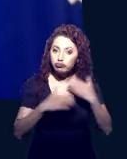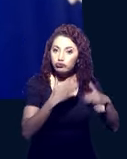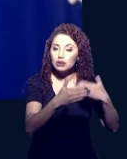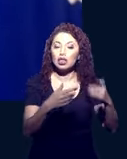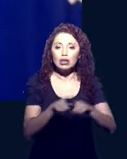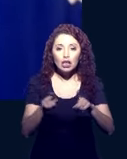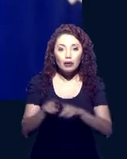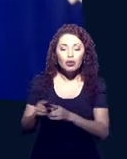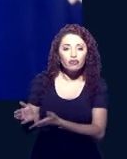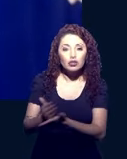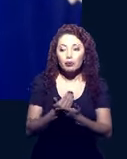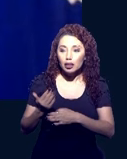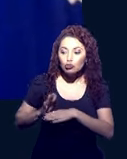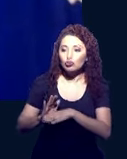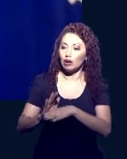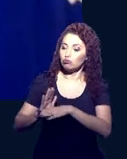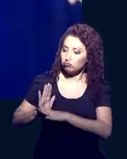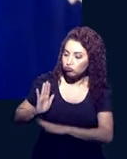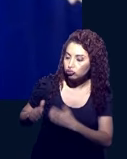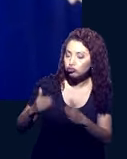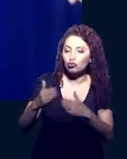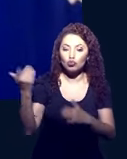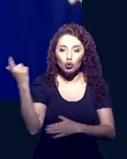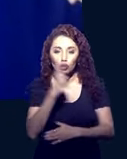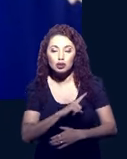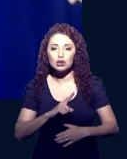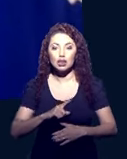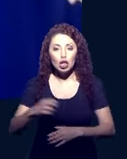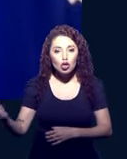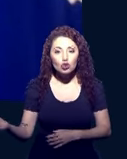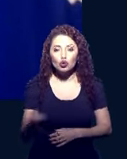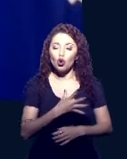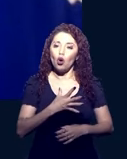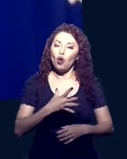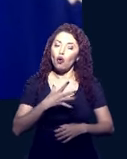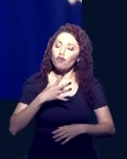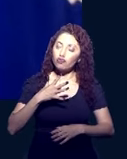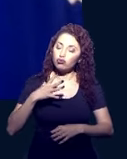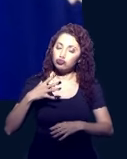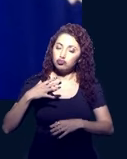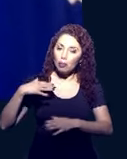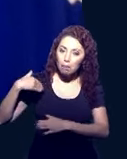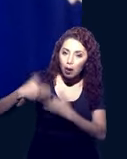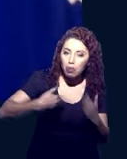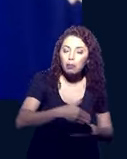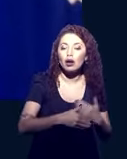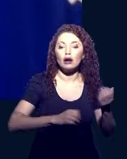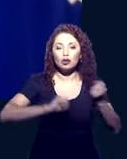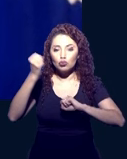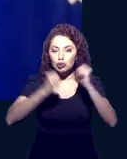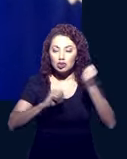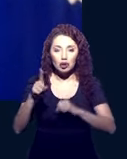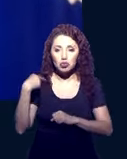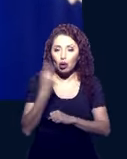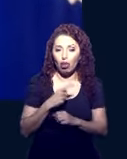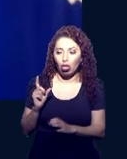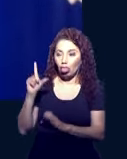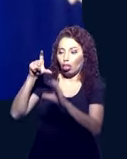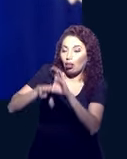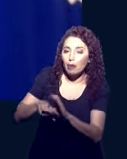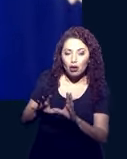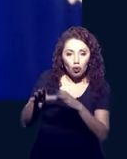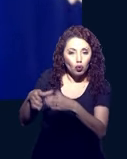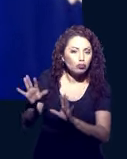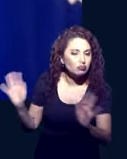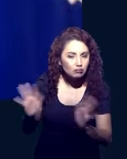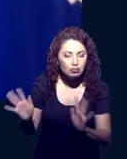produtividade de ter um novo ciclo industrial no Brasil para que não sejamos dependentes só de determinados segmentos Ou seja todos os segmentos